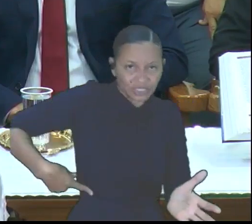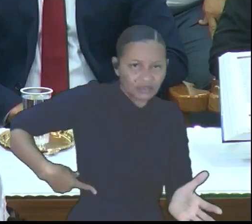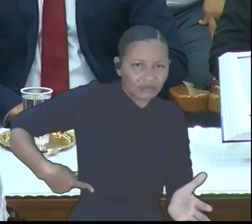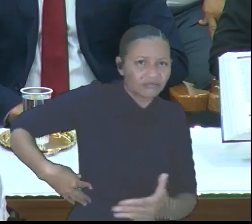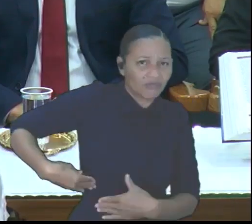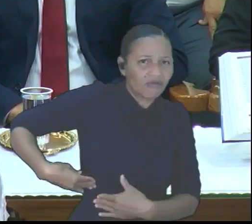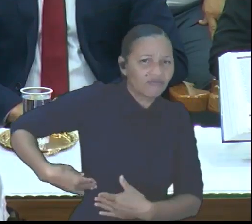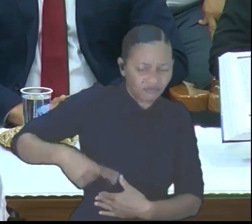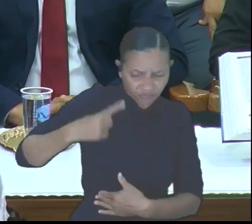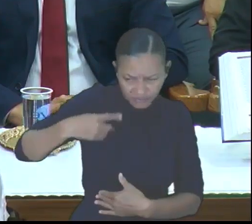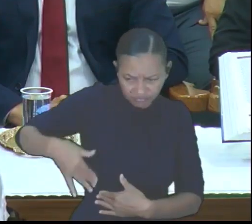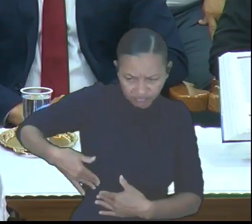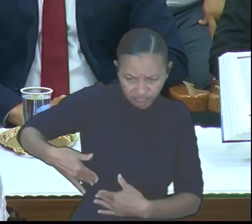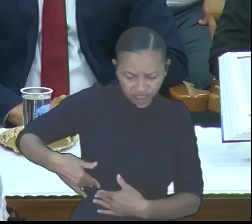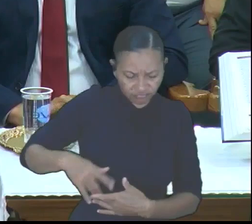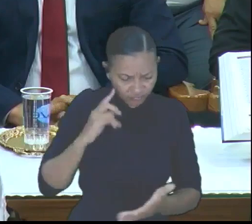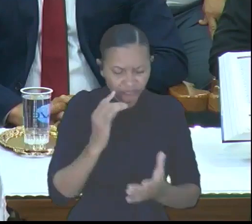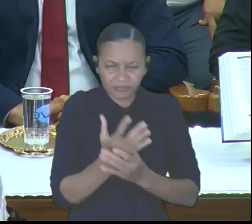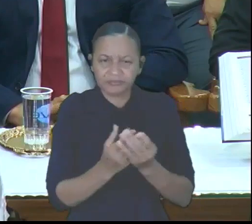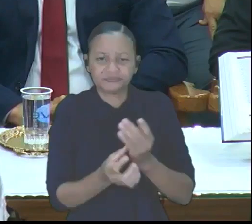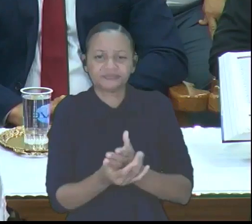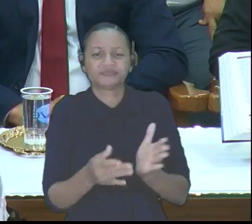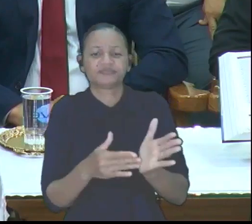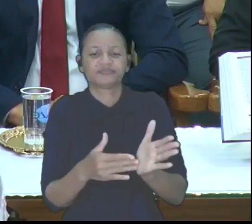Vê as minhas mãos.